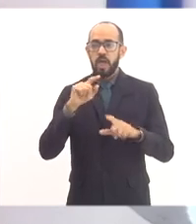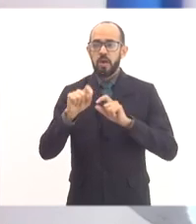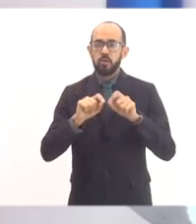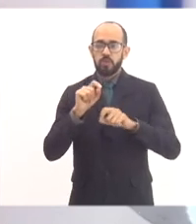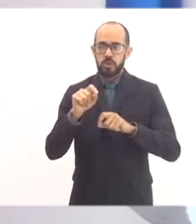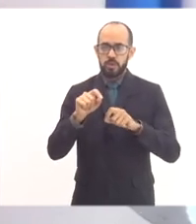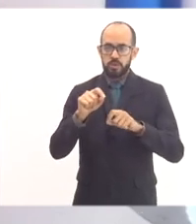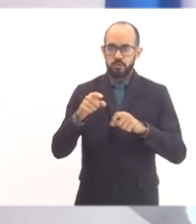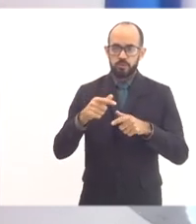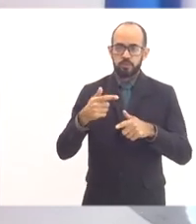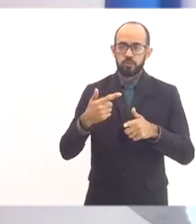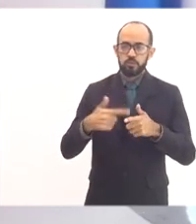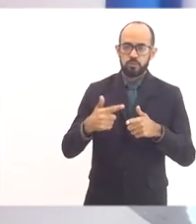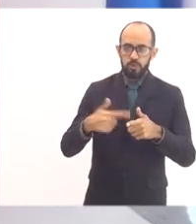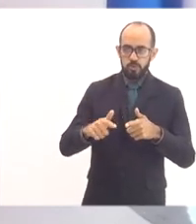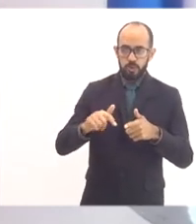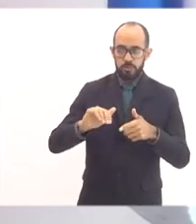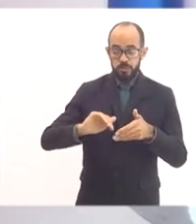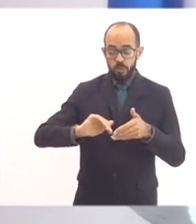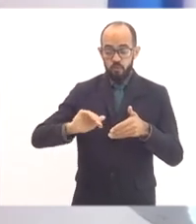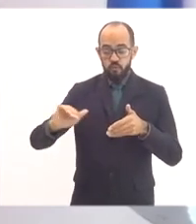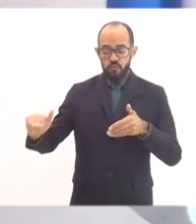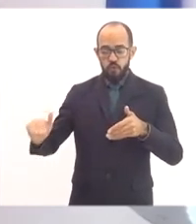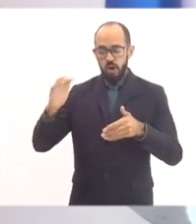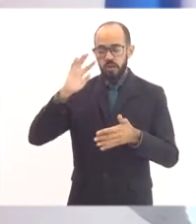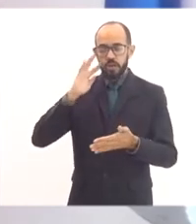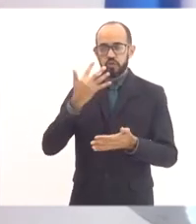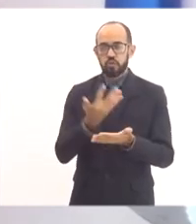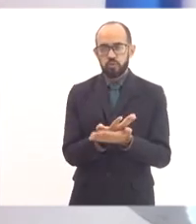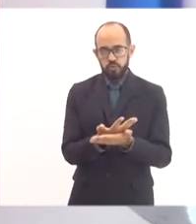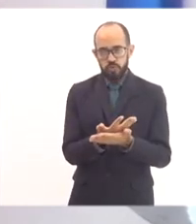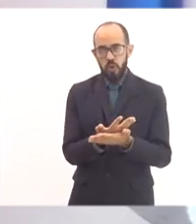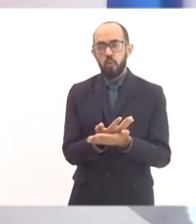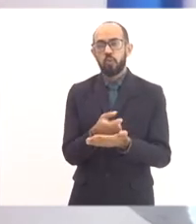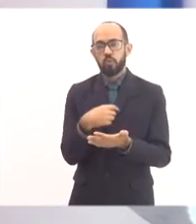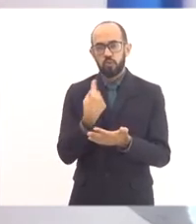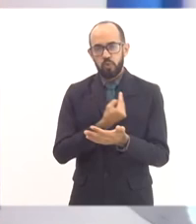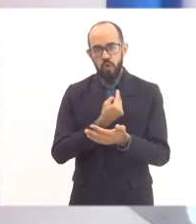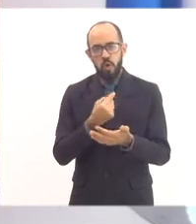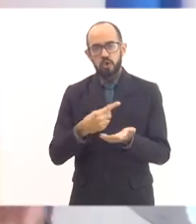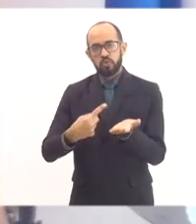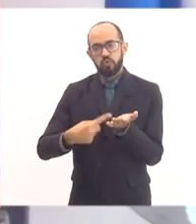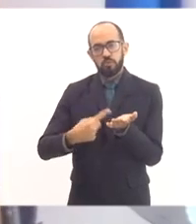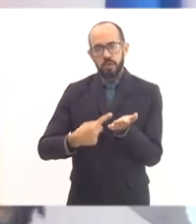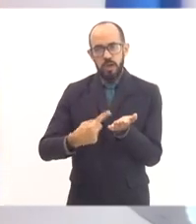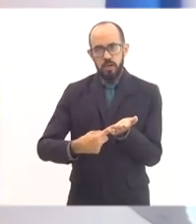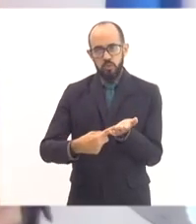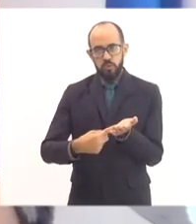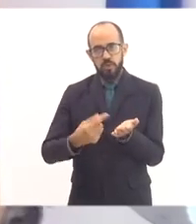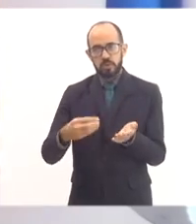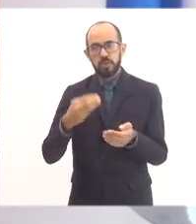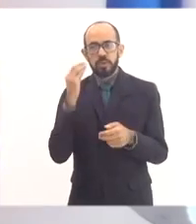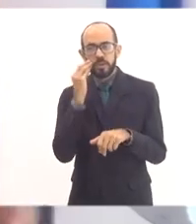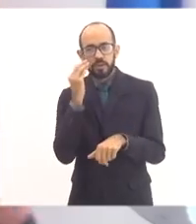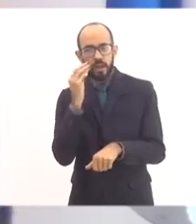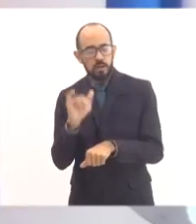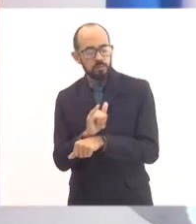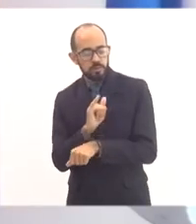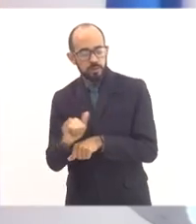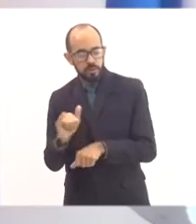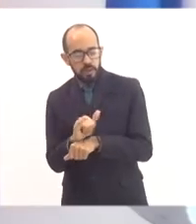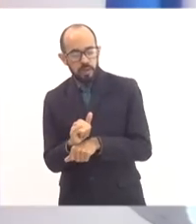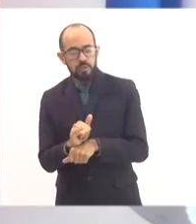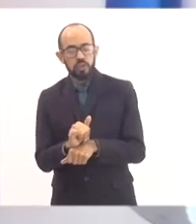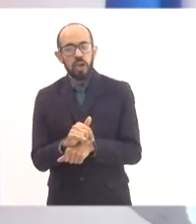questões que estão fora dessa solução aqui, desse caminho que a gente está dando. Até para a gente buscar, de repente, uma outra coisa, buscar uma outra